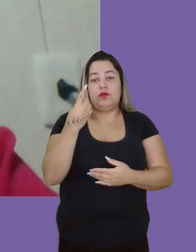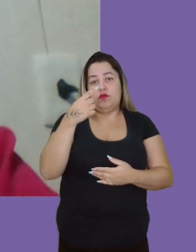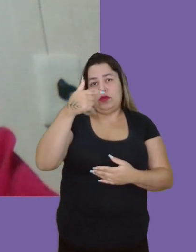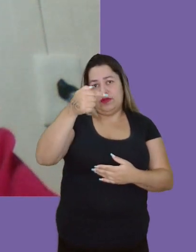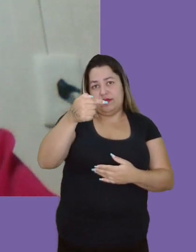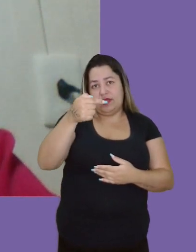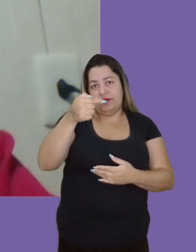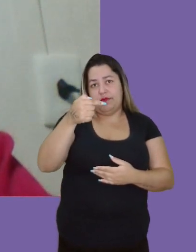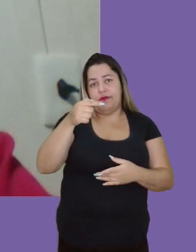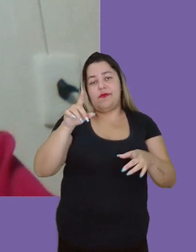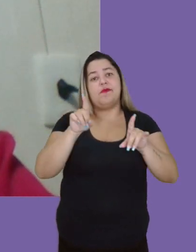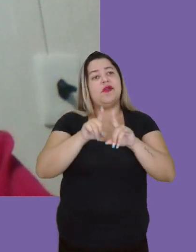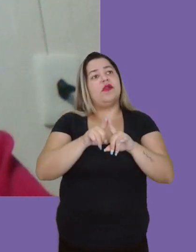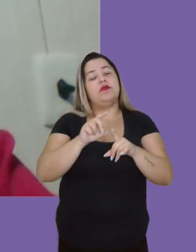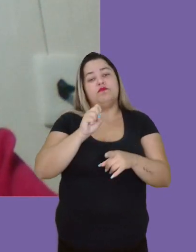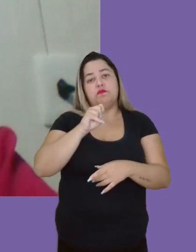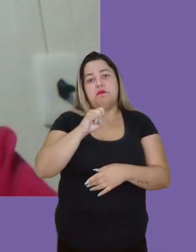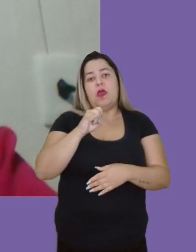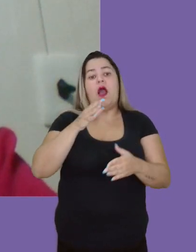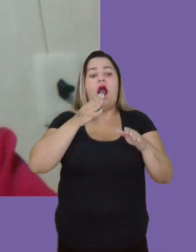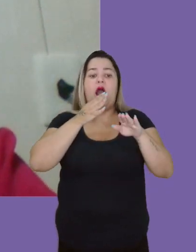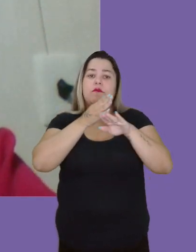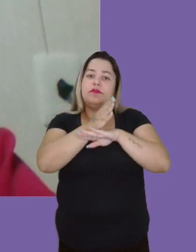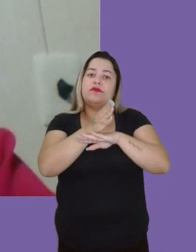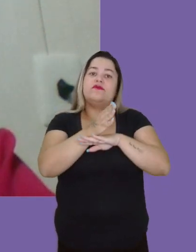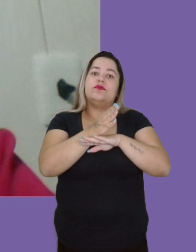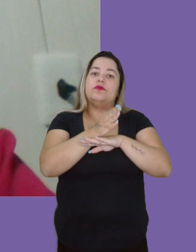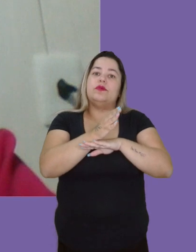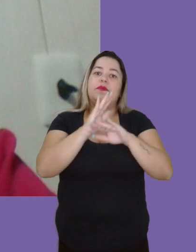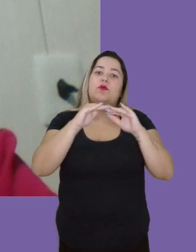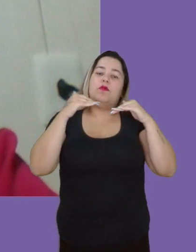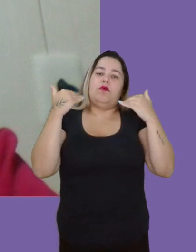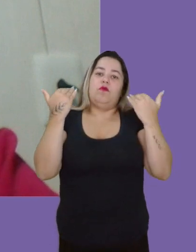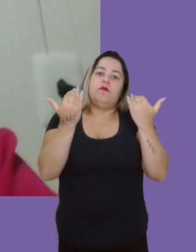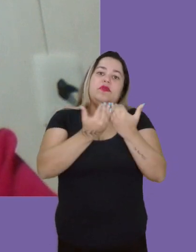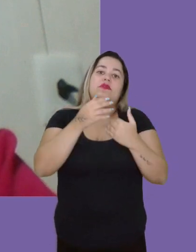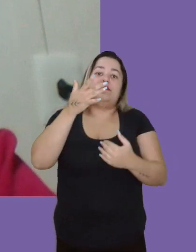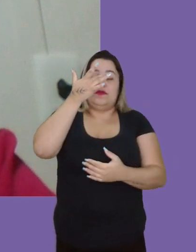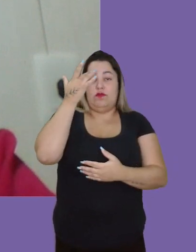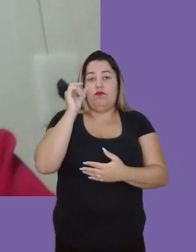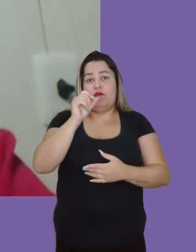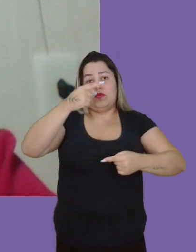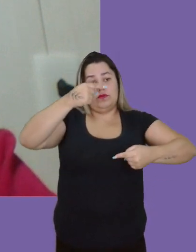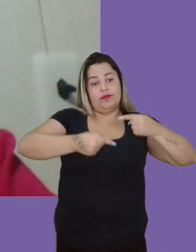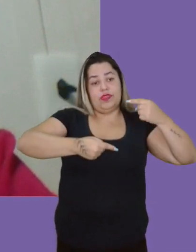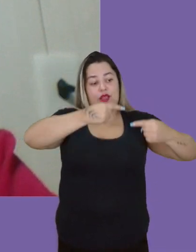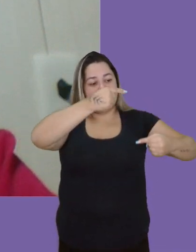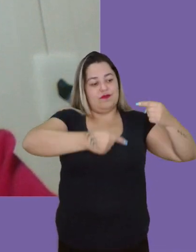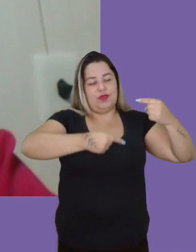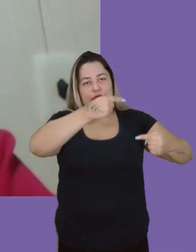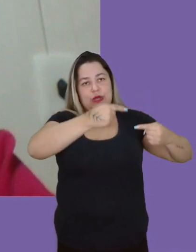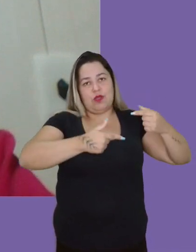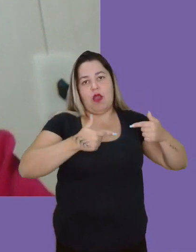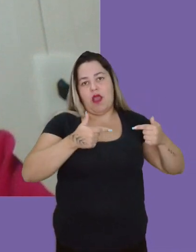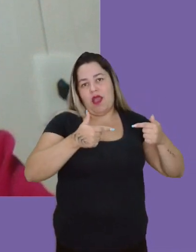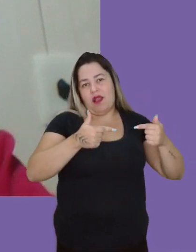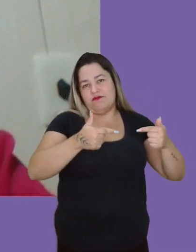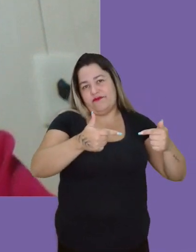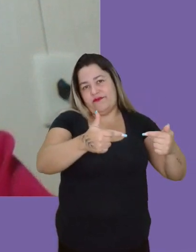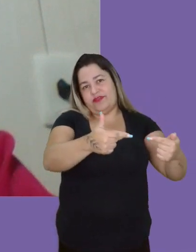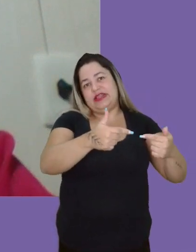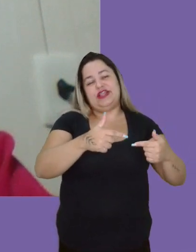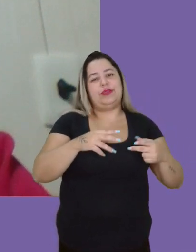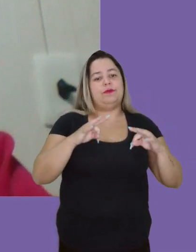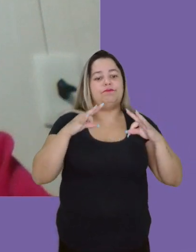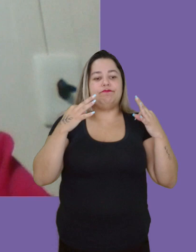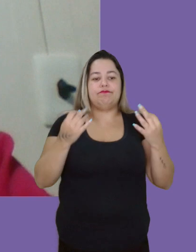2017, salvo engano, a gente aprovou uma comissão do qual debate sobre a questão do enfrentamento às diversas formas